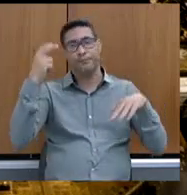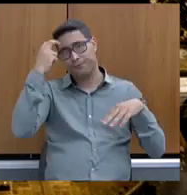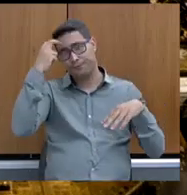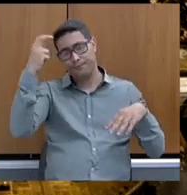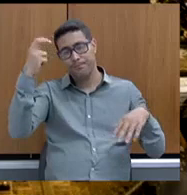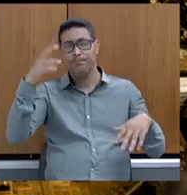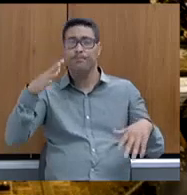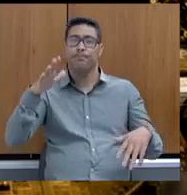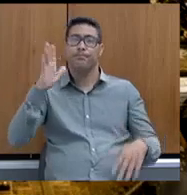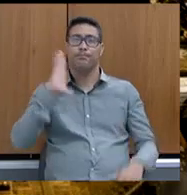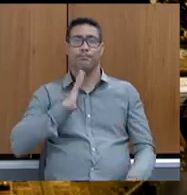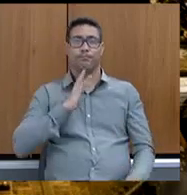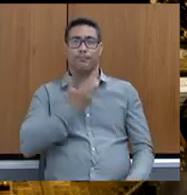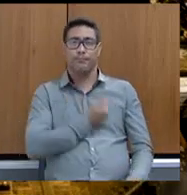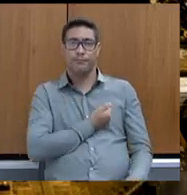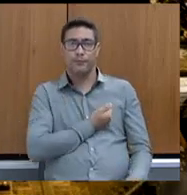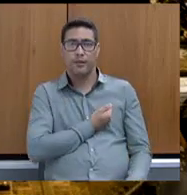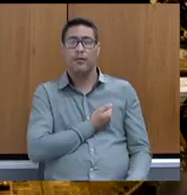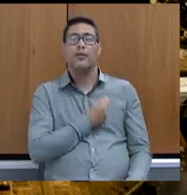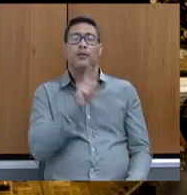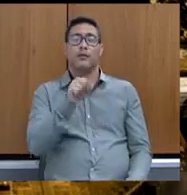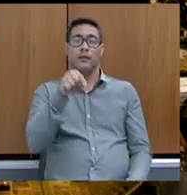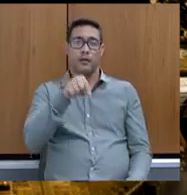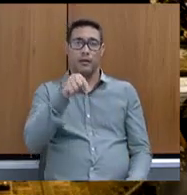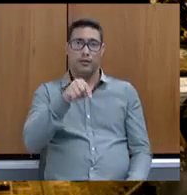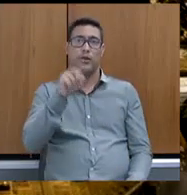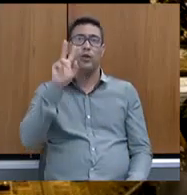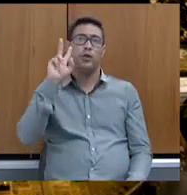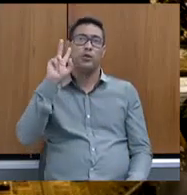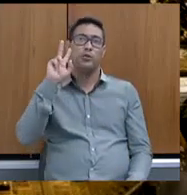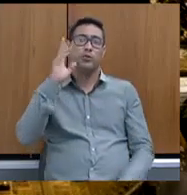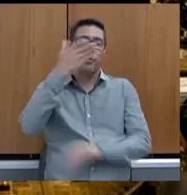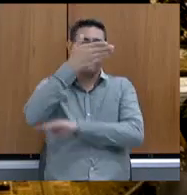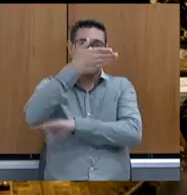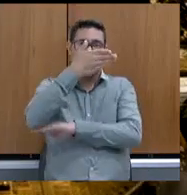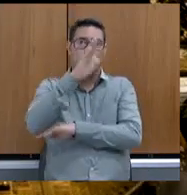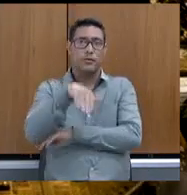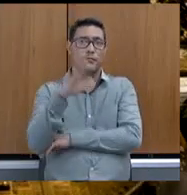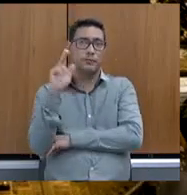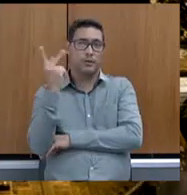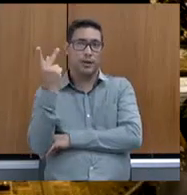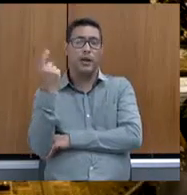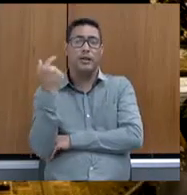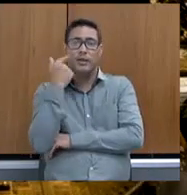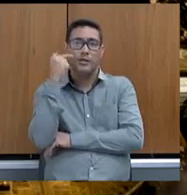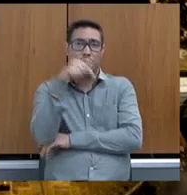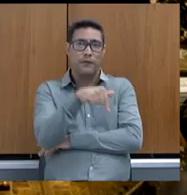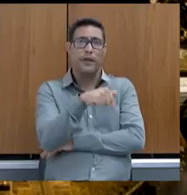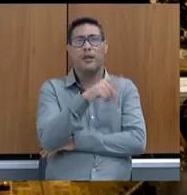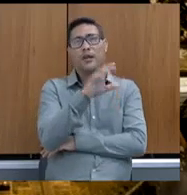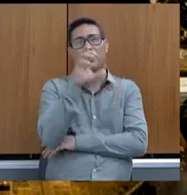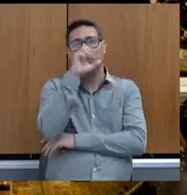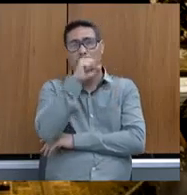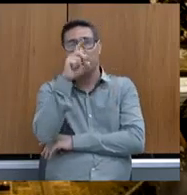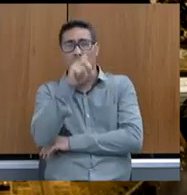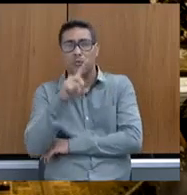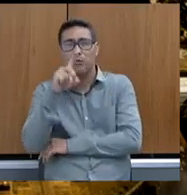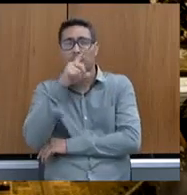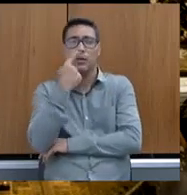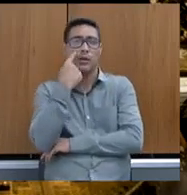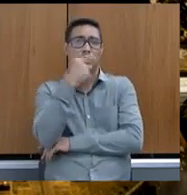os hotéis de Belo Horizonte quando no final de semana você vê é Belo Horizonte os hotéis cheias